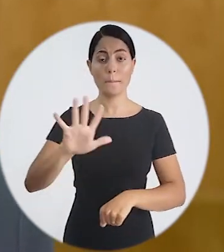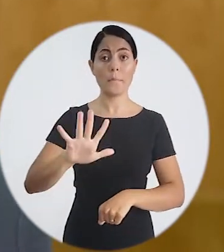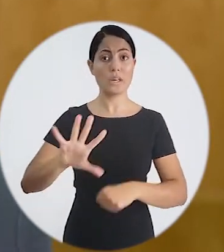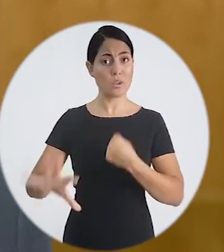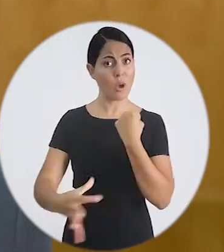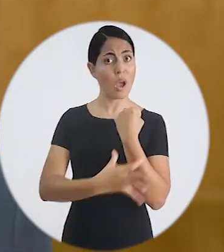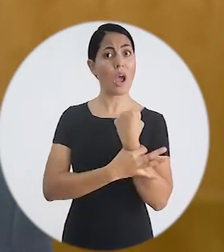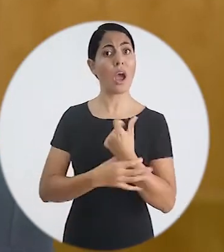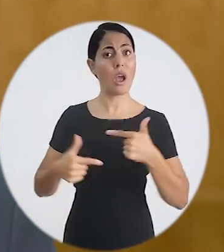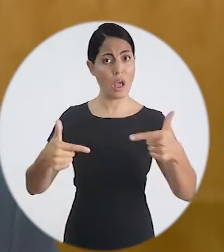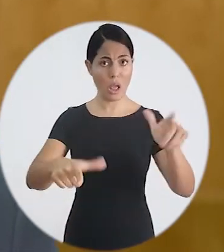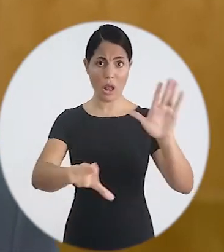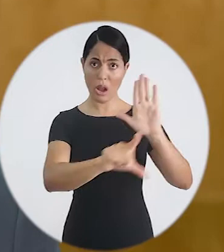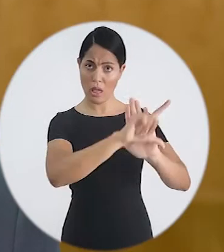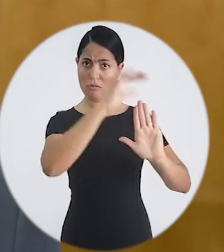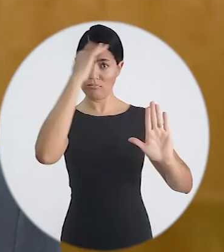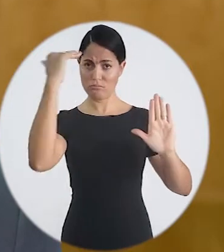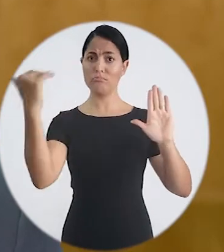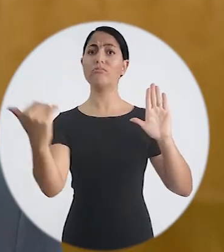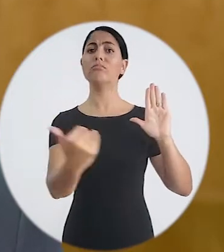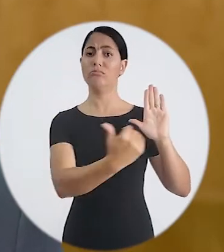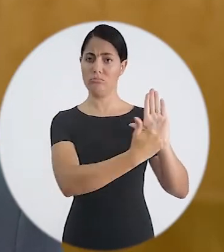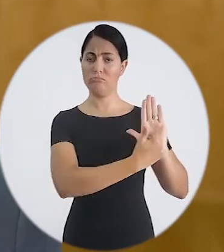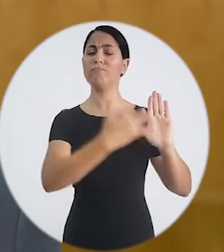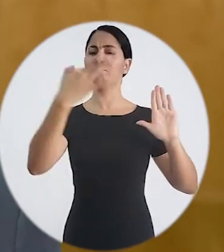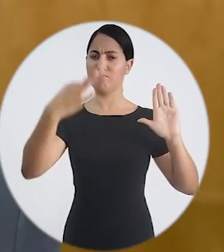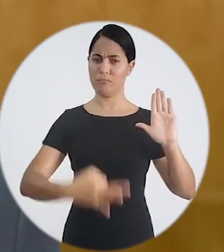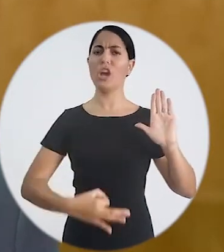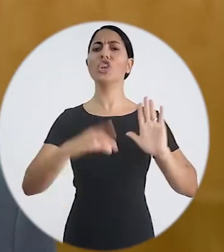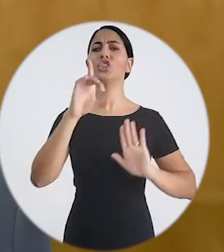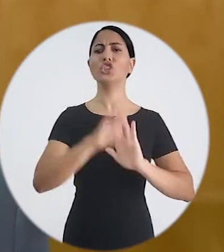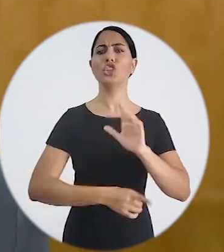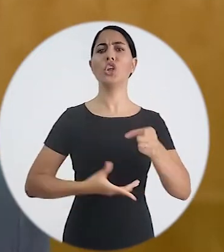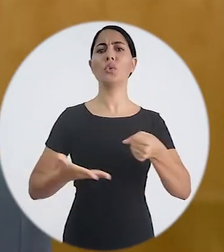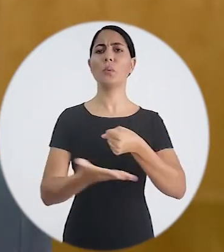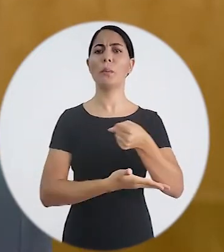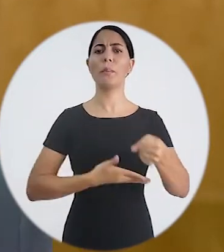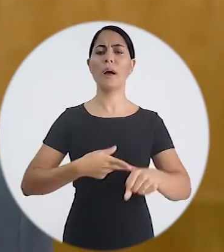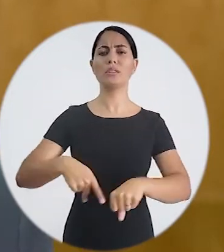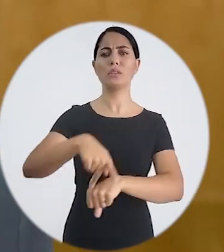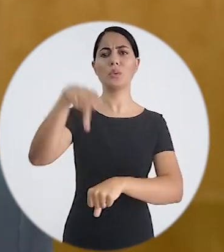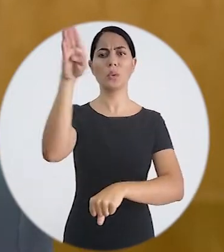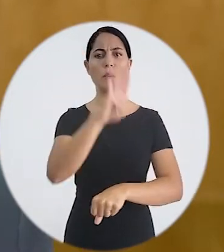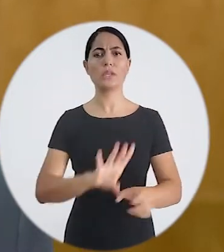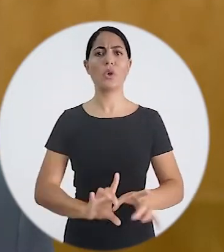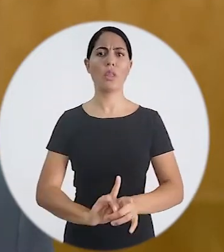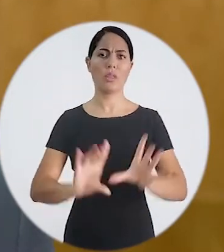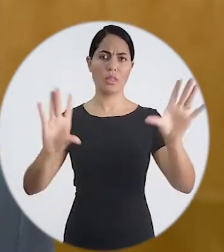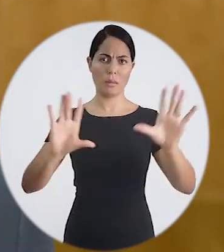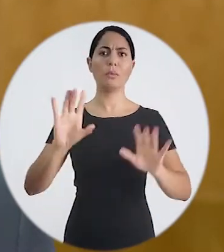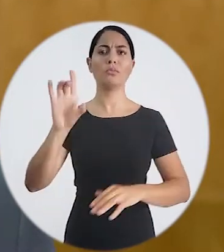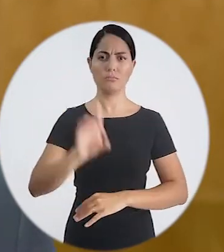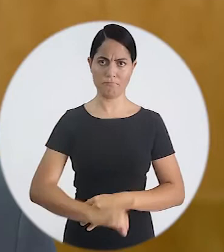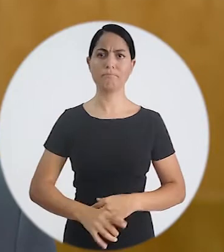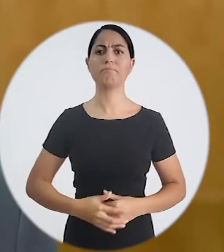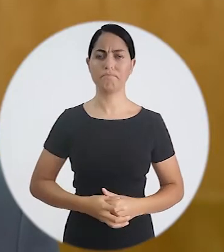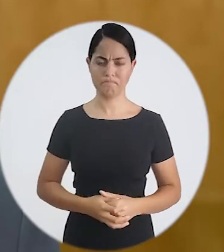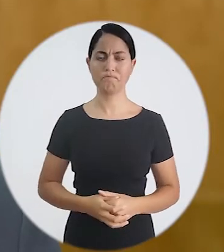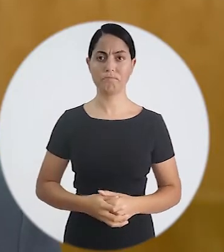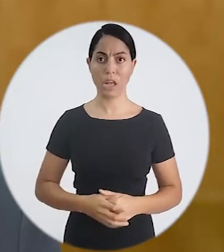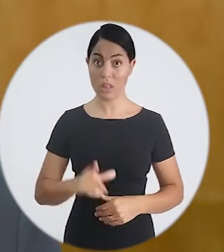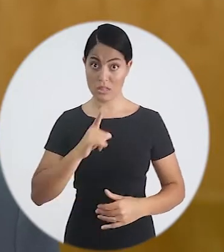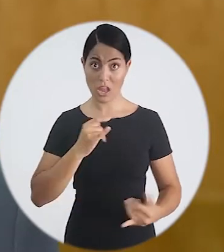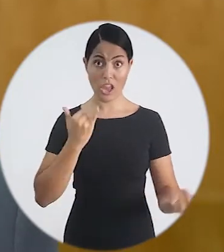brasileiro tome providência para garantir a aplicação das leis e restabelecer os direitos fundamentais do Estado Democrático de